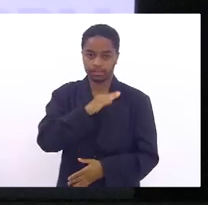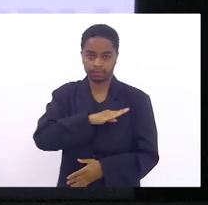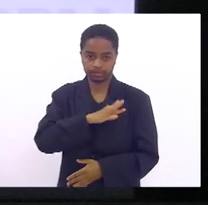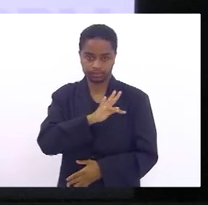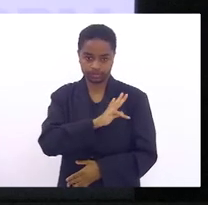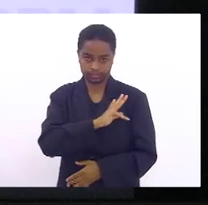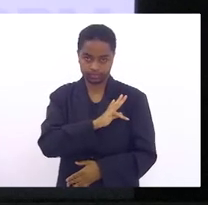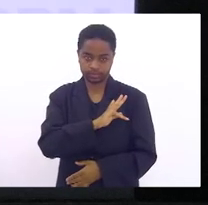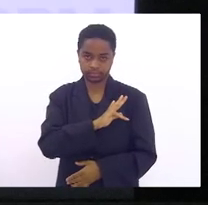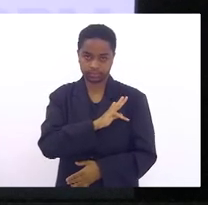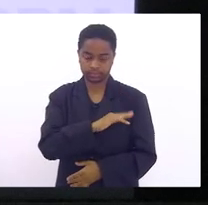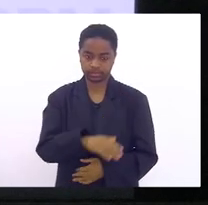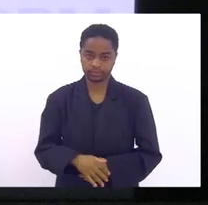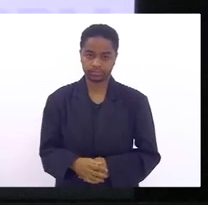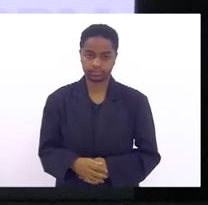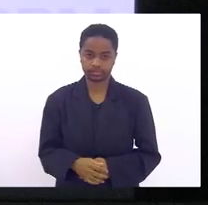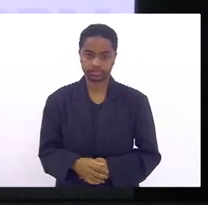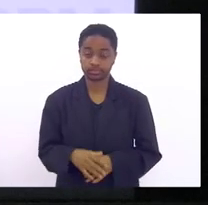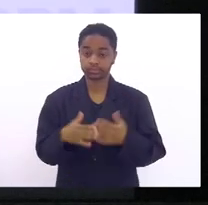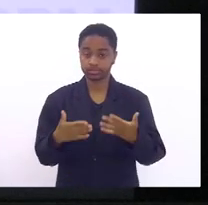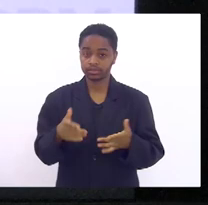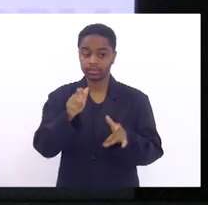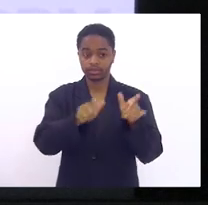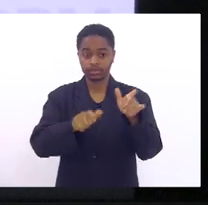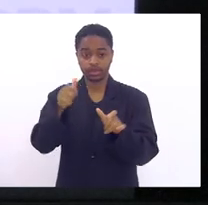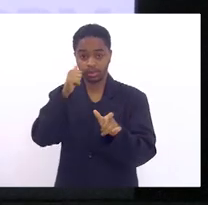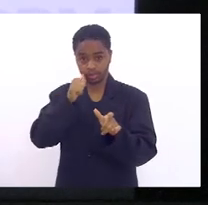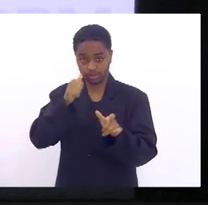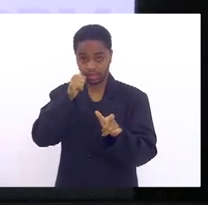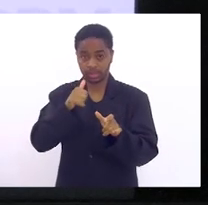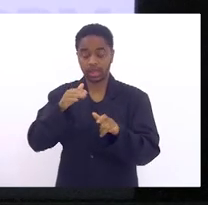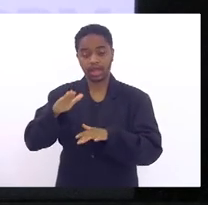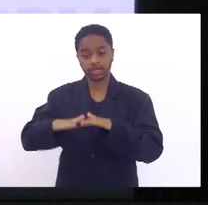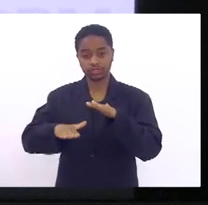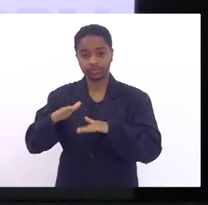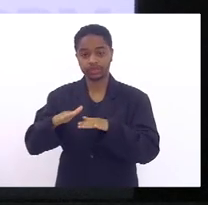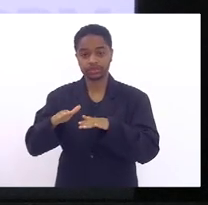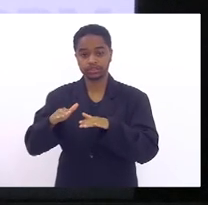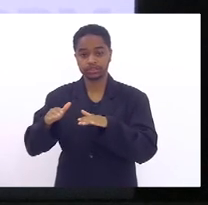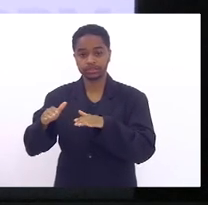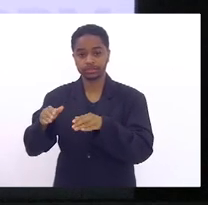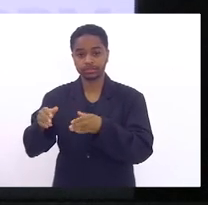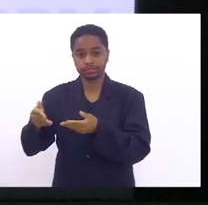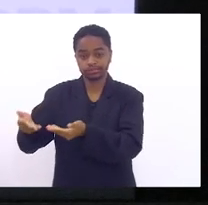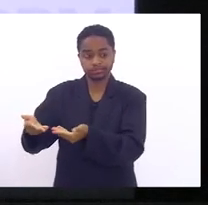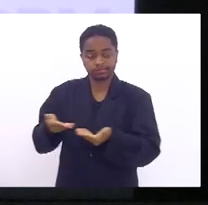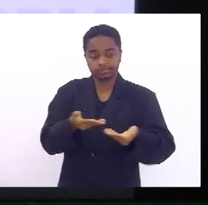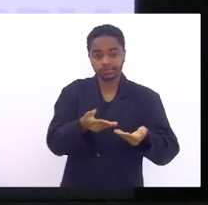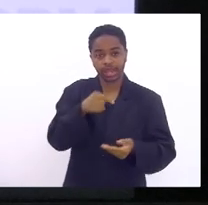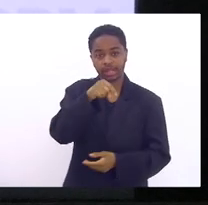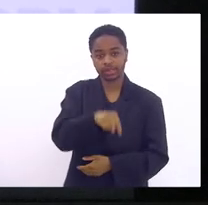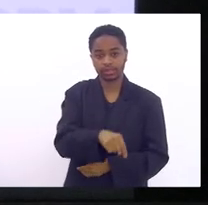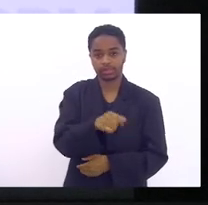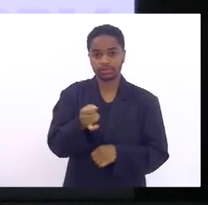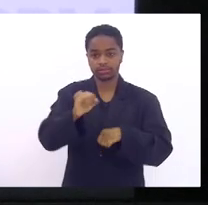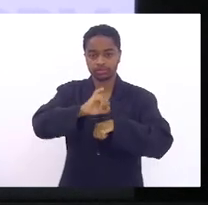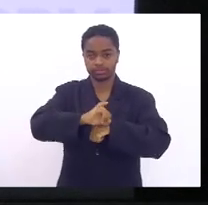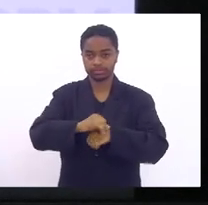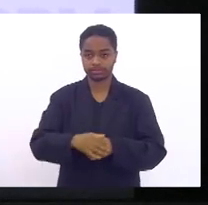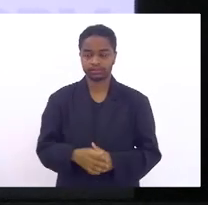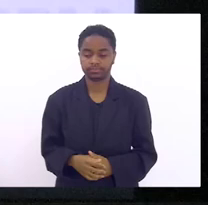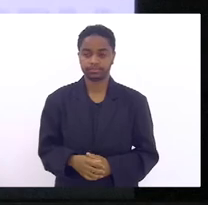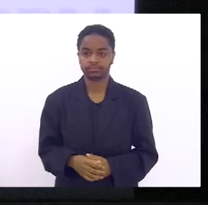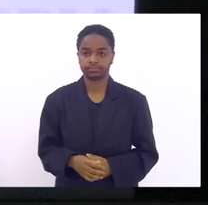eh encontram Então essas mulheres muitas vezes são encaminhadas para uma rede de proteção aqui na capital